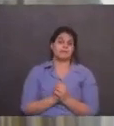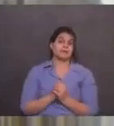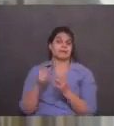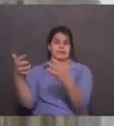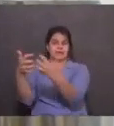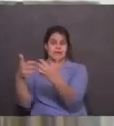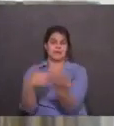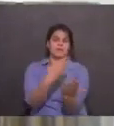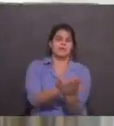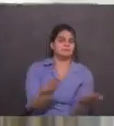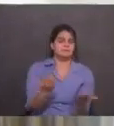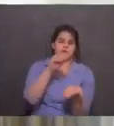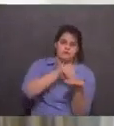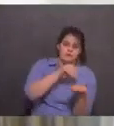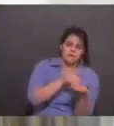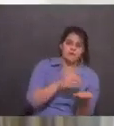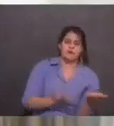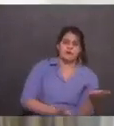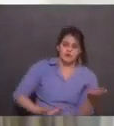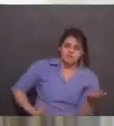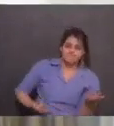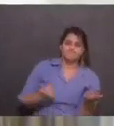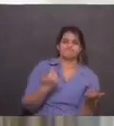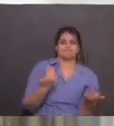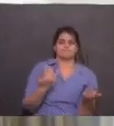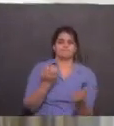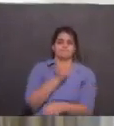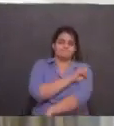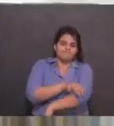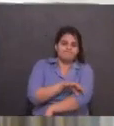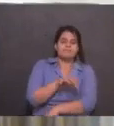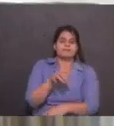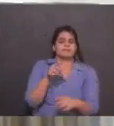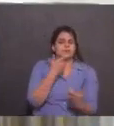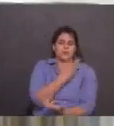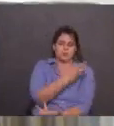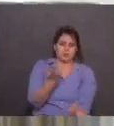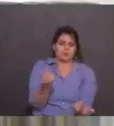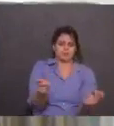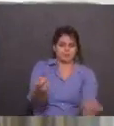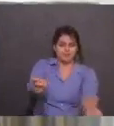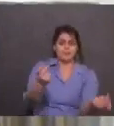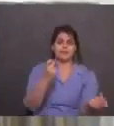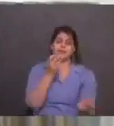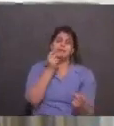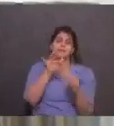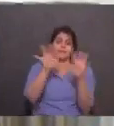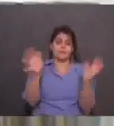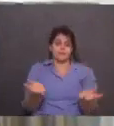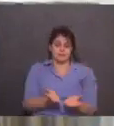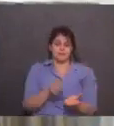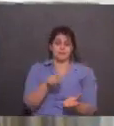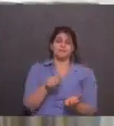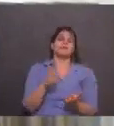geram fome, miséria e dificuldades em todo o género, de todo o género e em todo o mundo. Peçamos ao